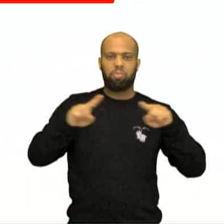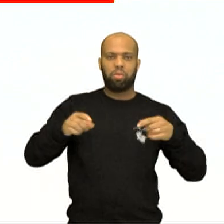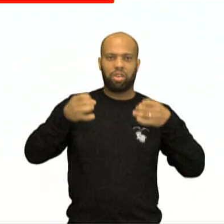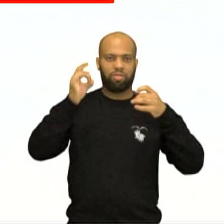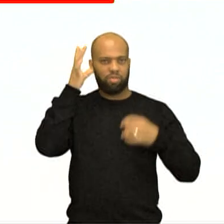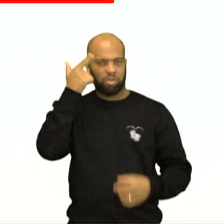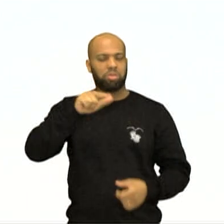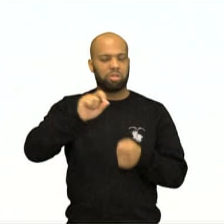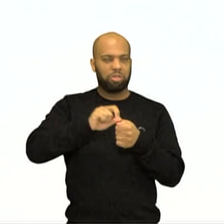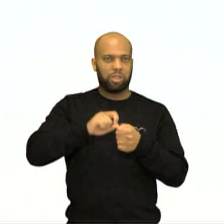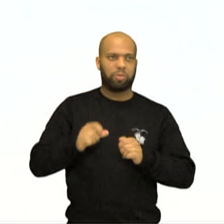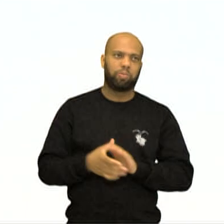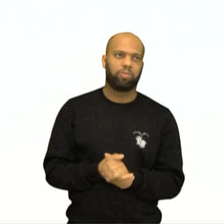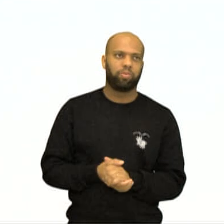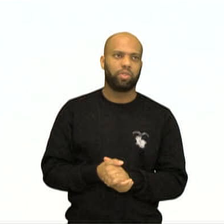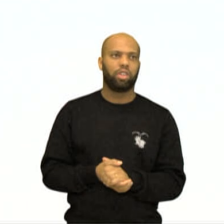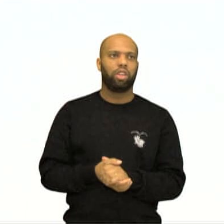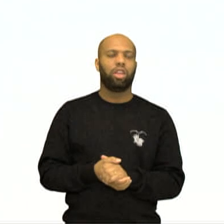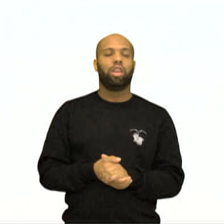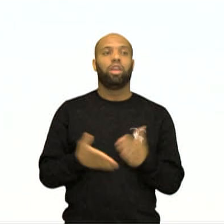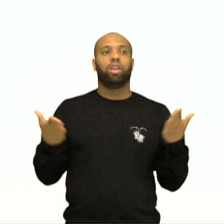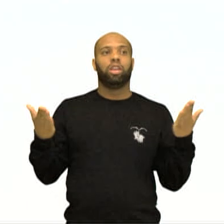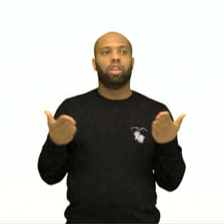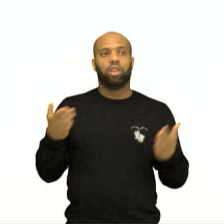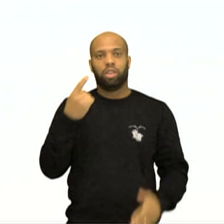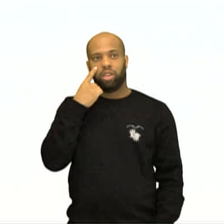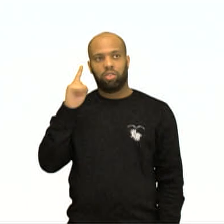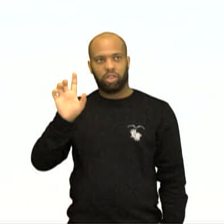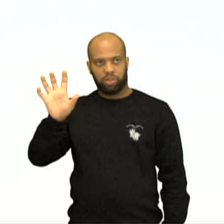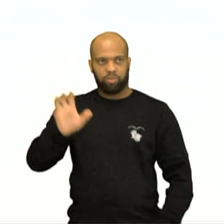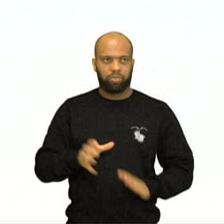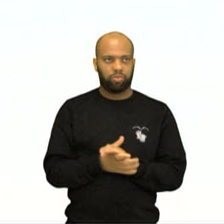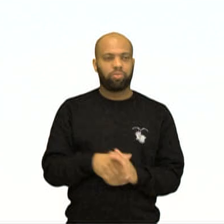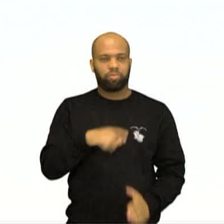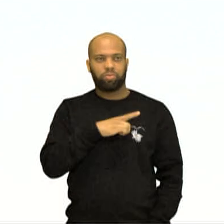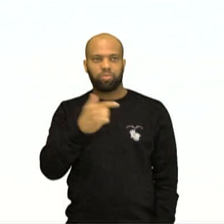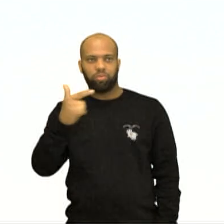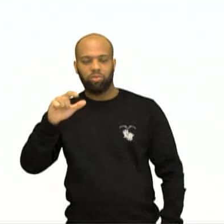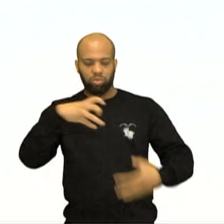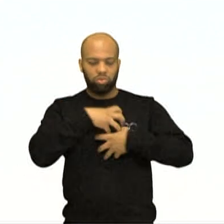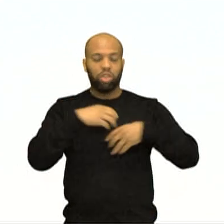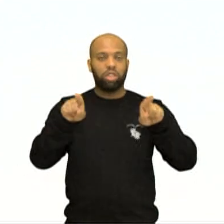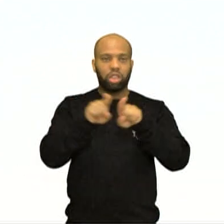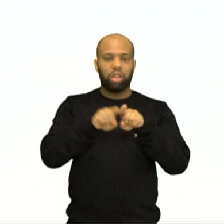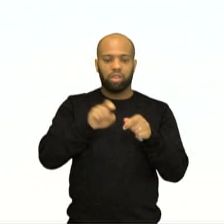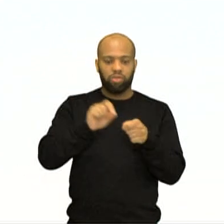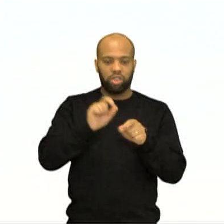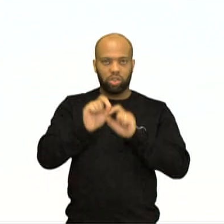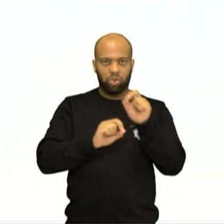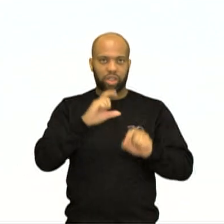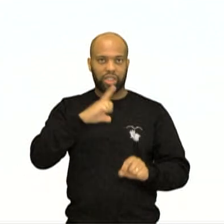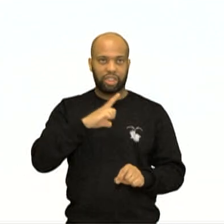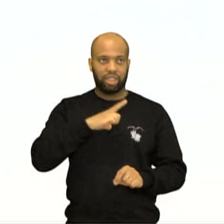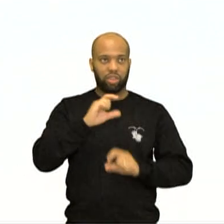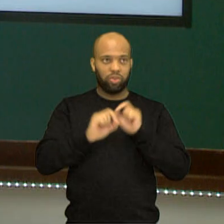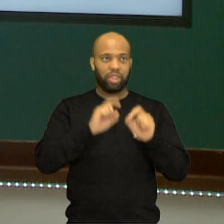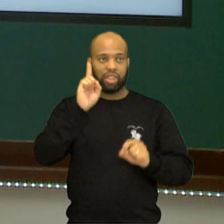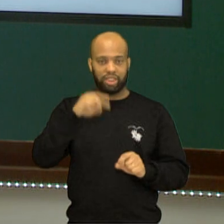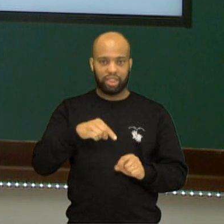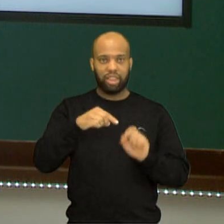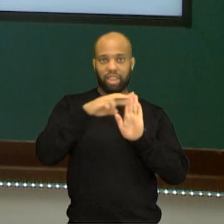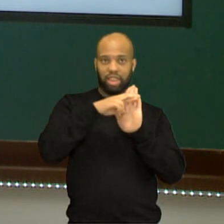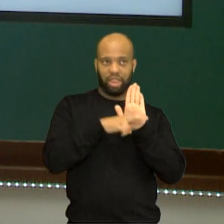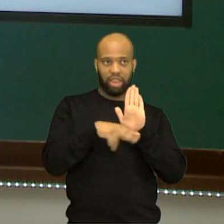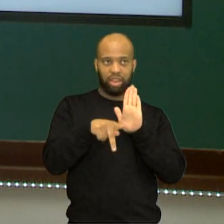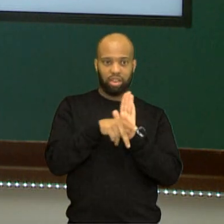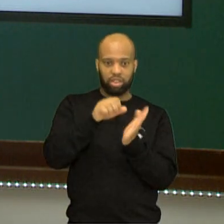tá bom? Bem, então é isso aí. Outra forma da gente fazer isso é trabalhar com a regra do polígono. O polígono, como é